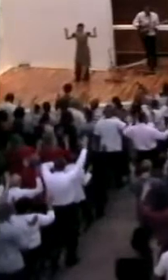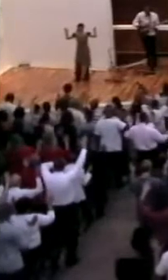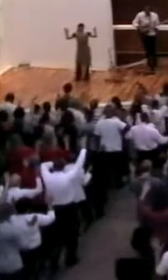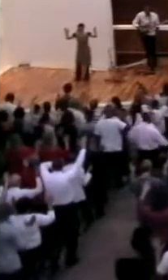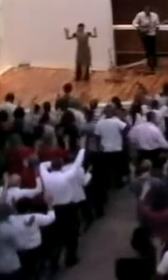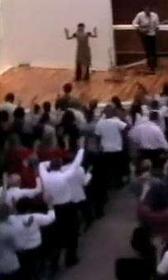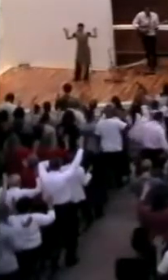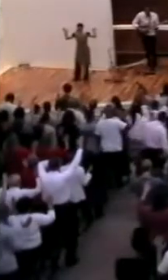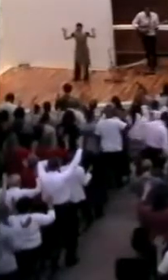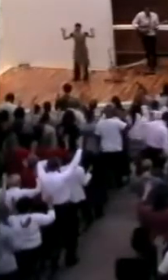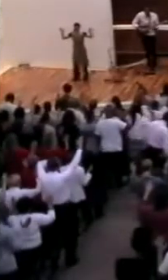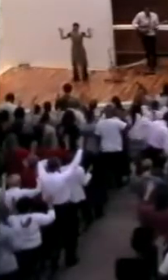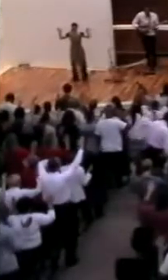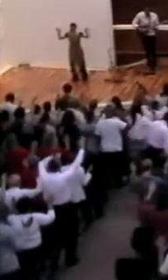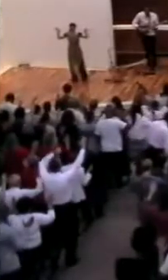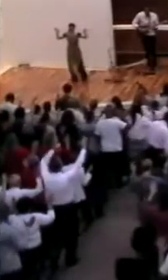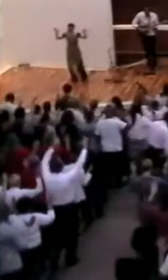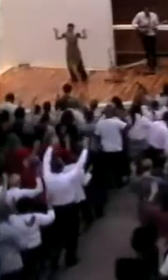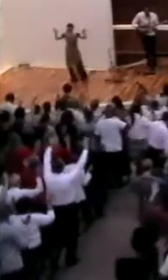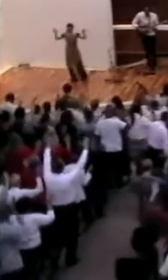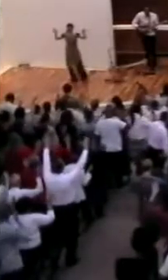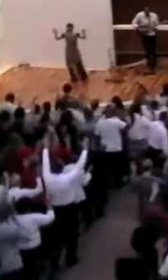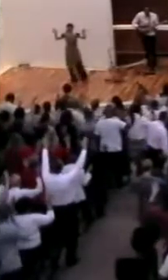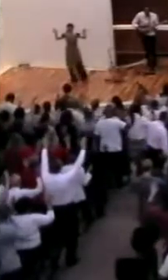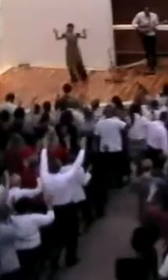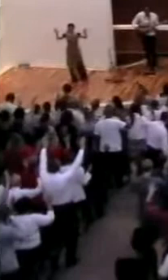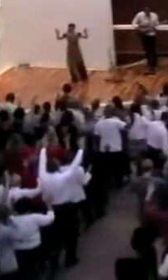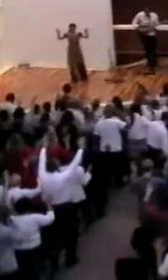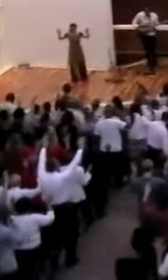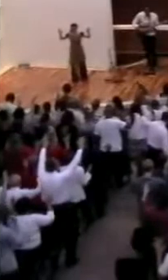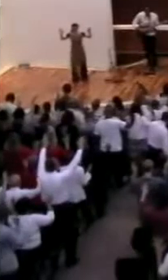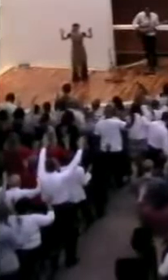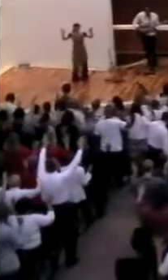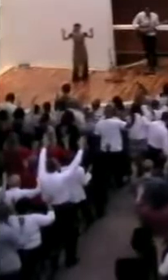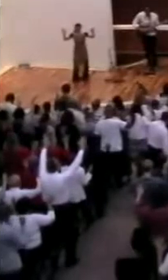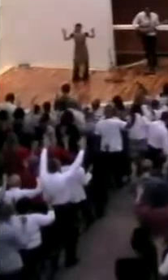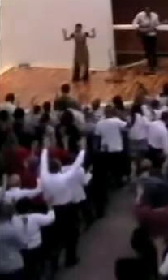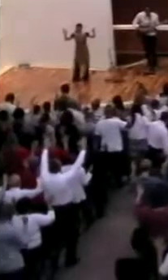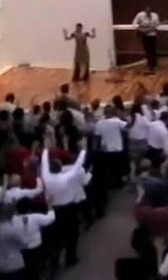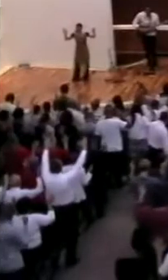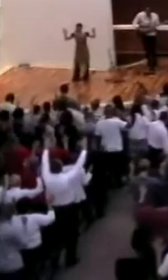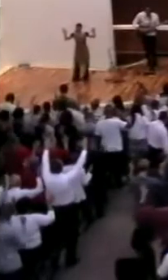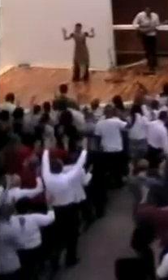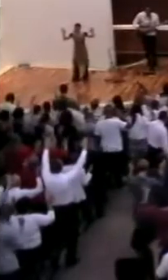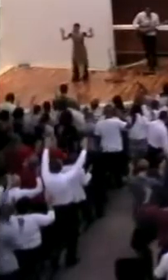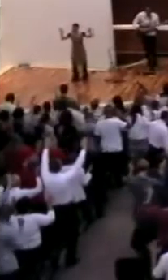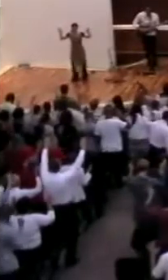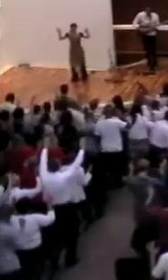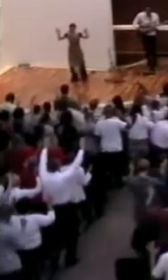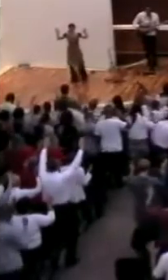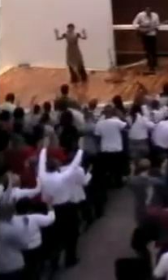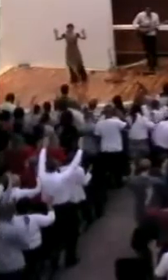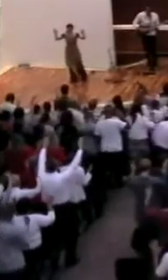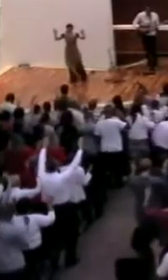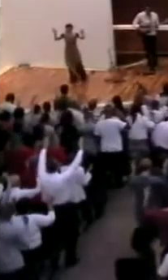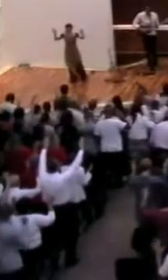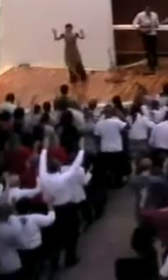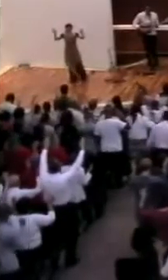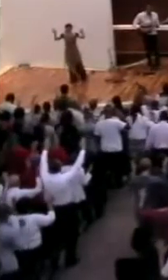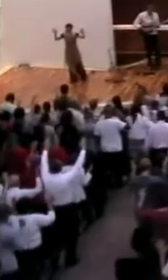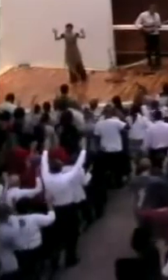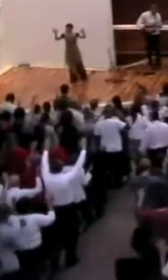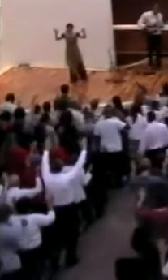pessoas. Que elas saiam daqui diferentes, Senhor. Que elas saiam daqui transformadas. Em nome de